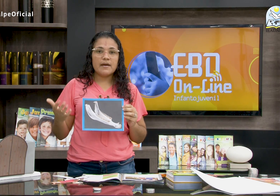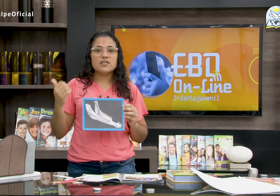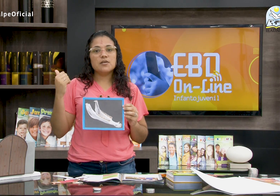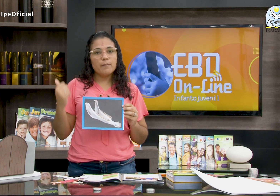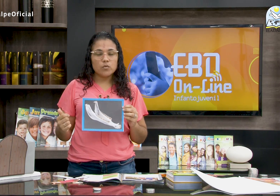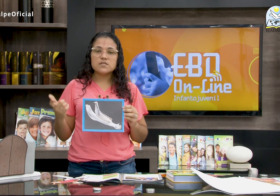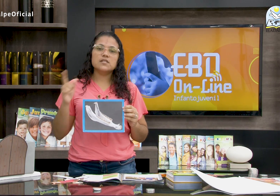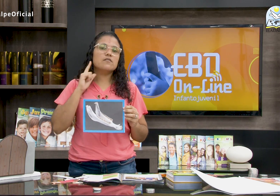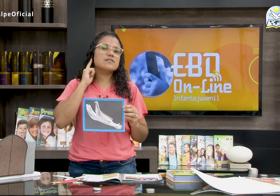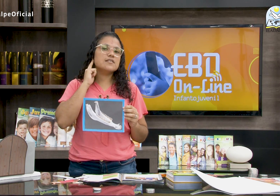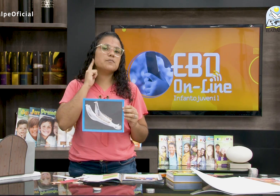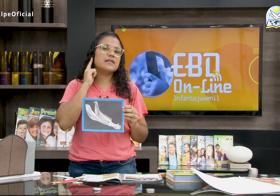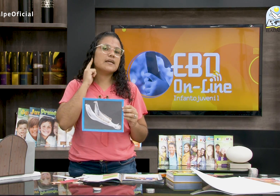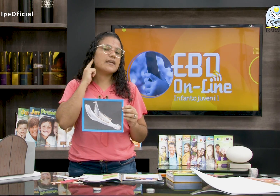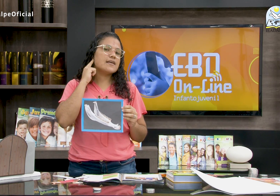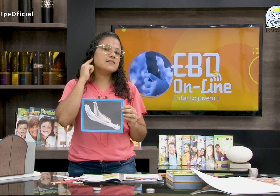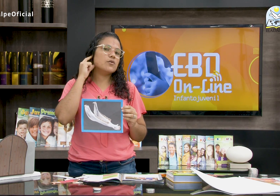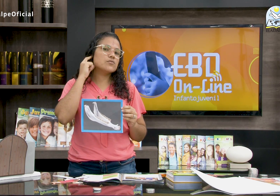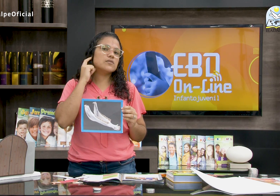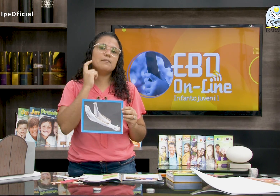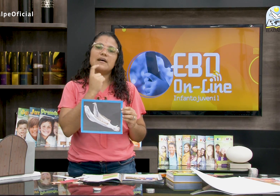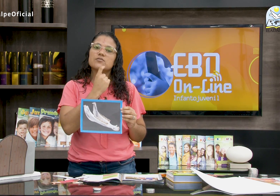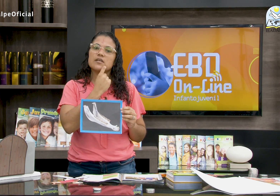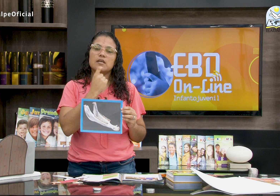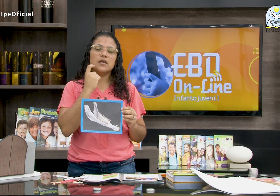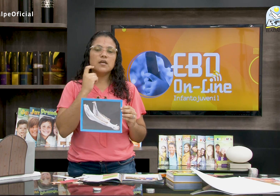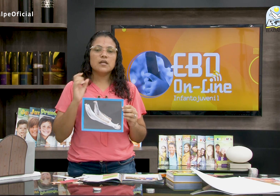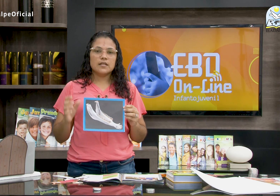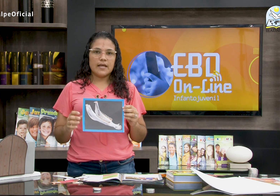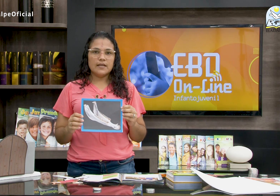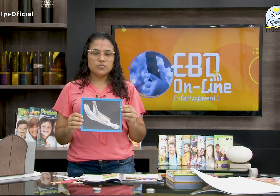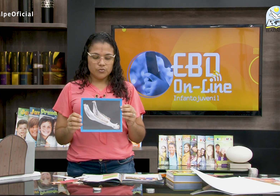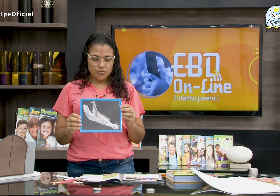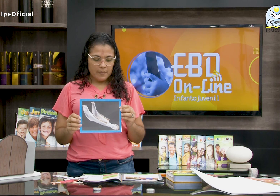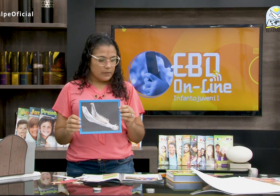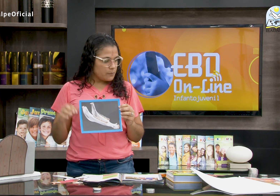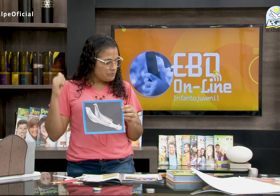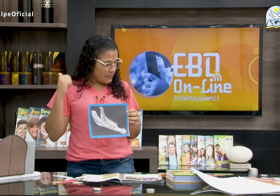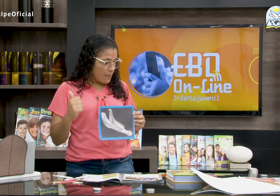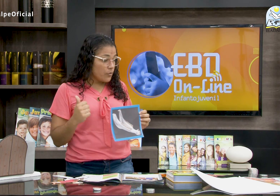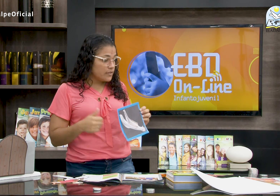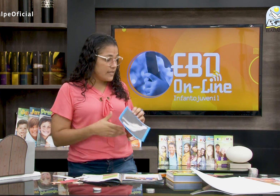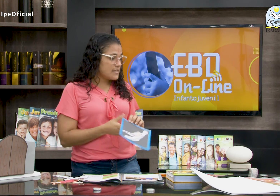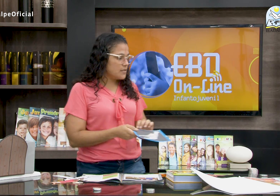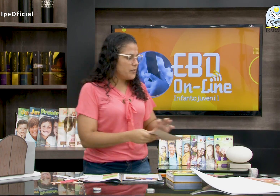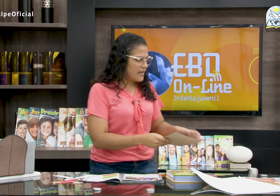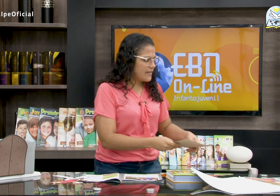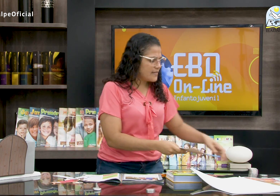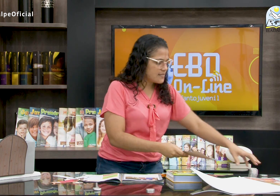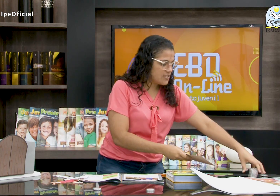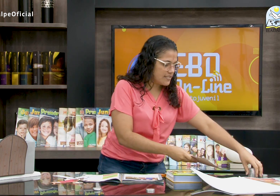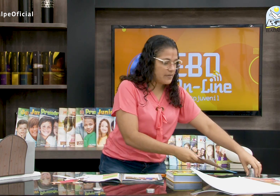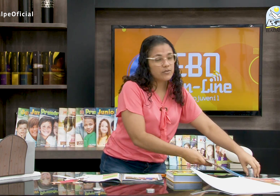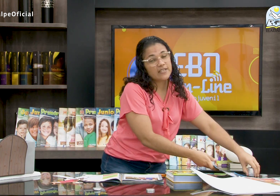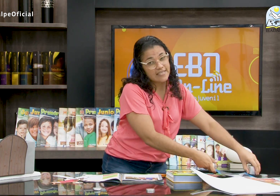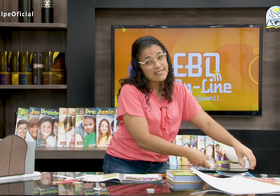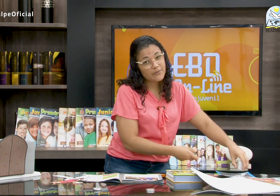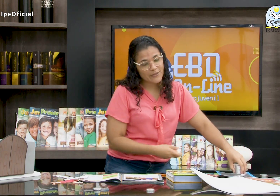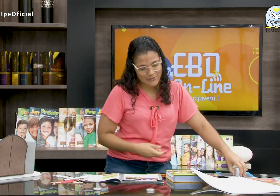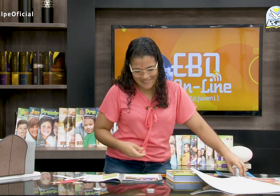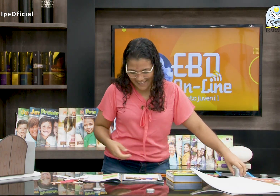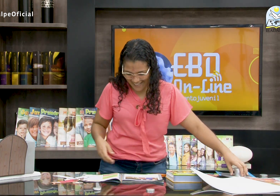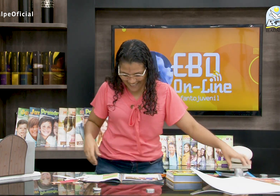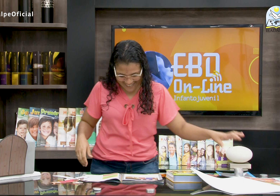levar a imagem, bom. Se não, você explica que é esse osso de baixo aqui, tá? Do jumento. É muito interessante porque a criança, a gente sabe que